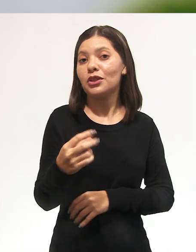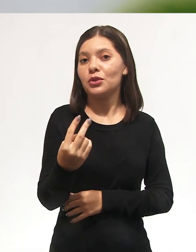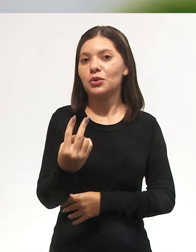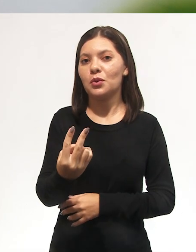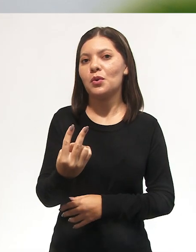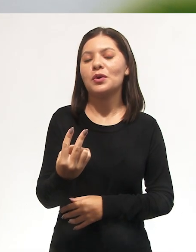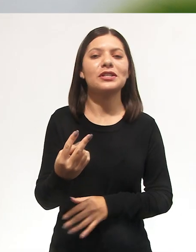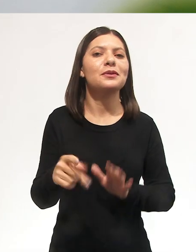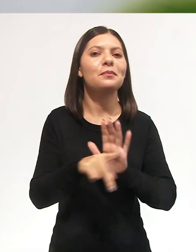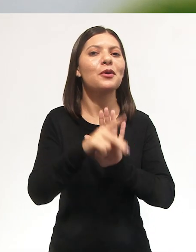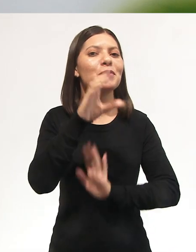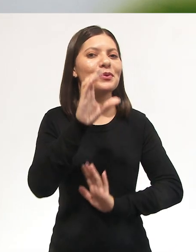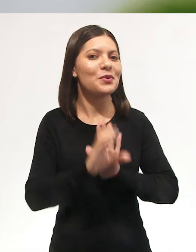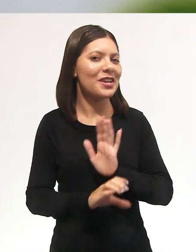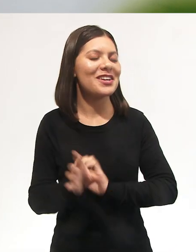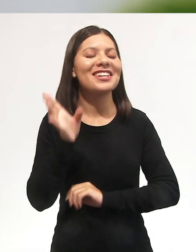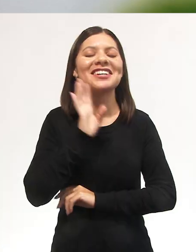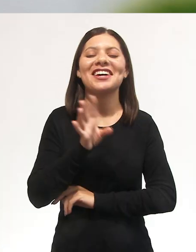Currículo.